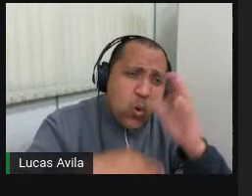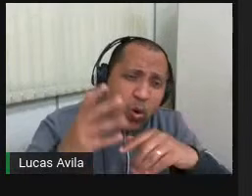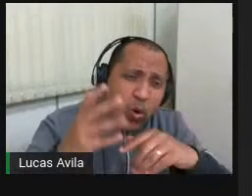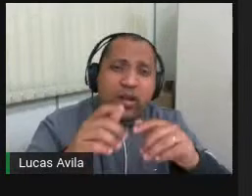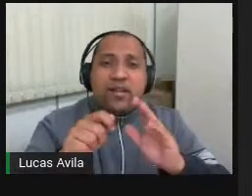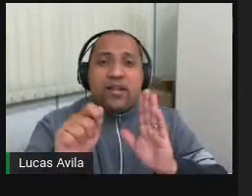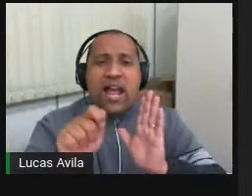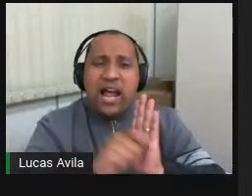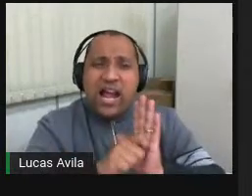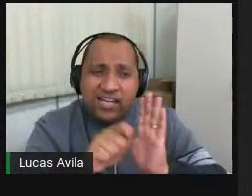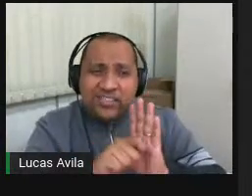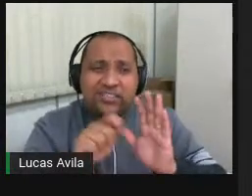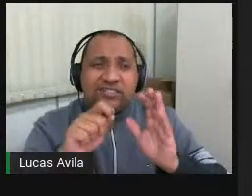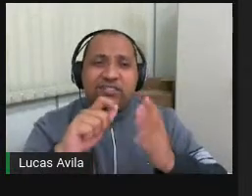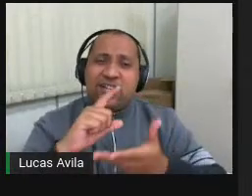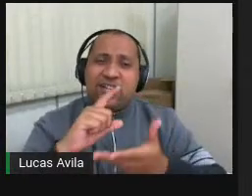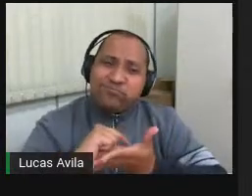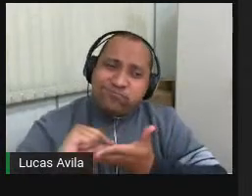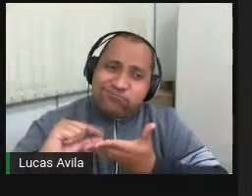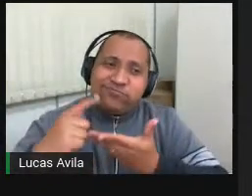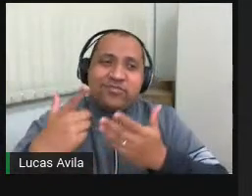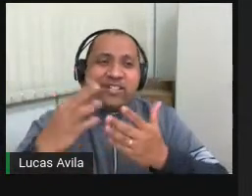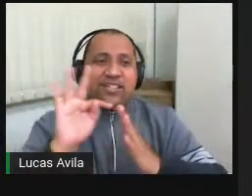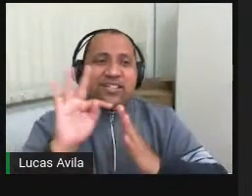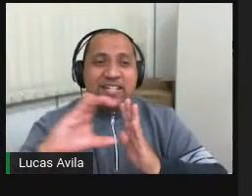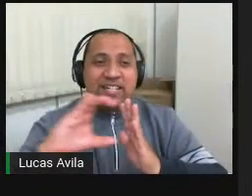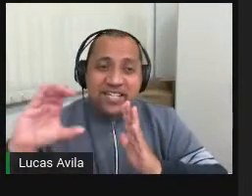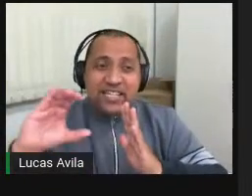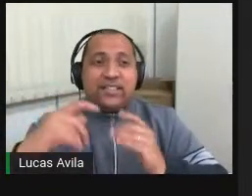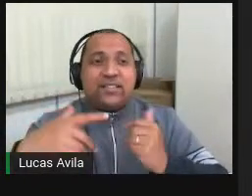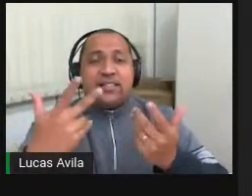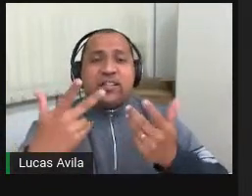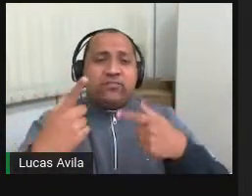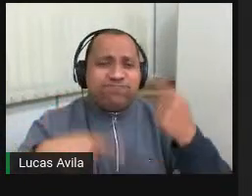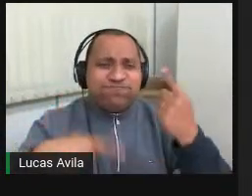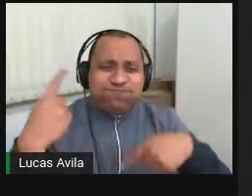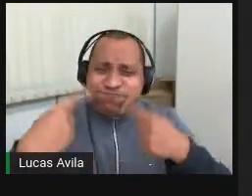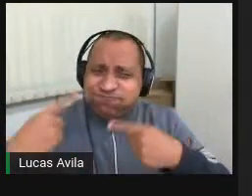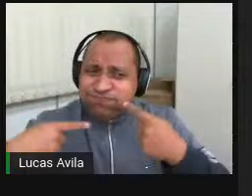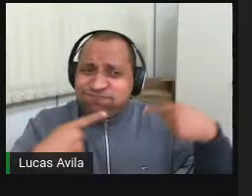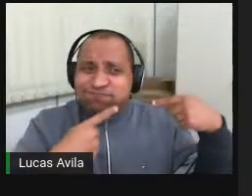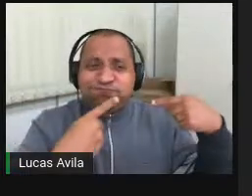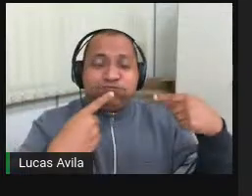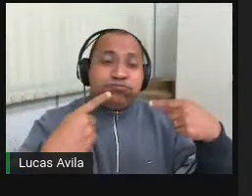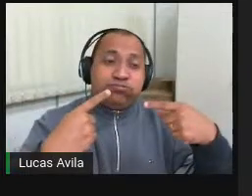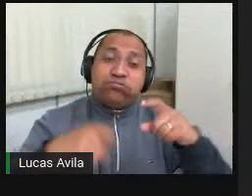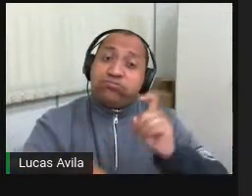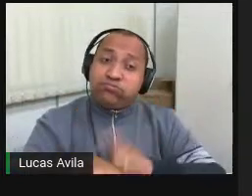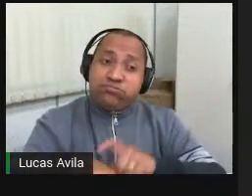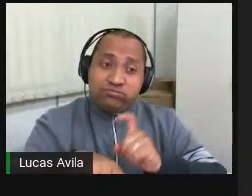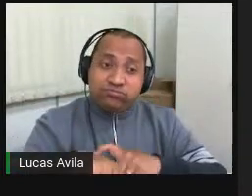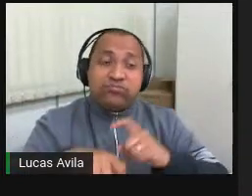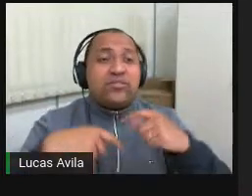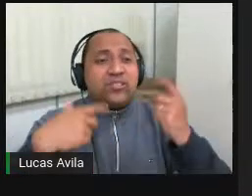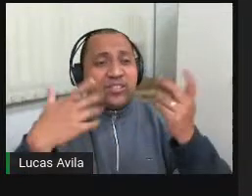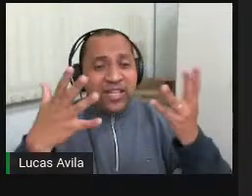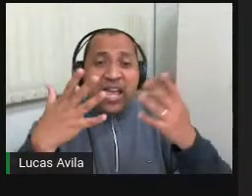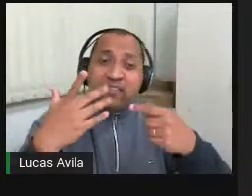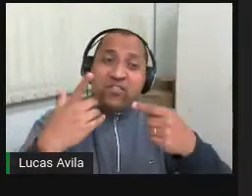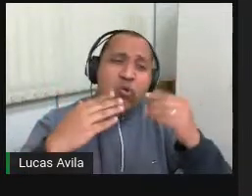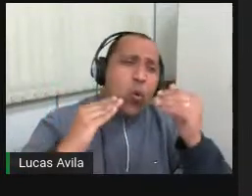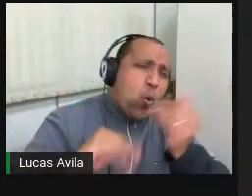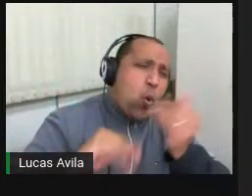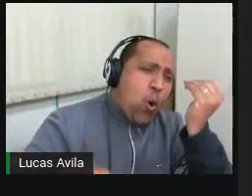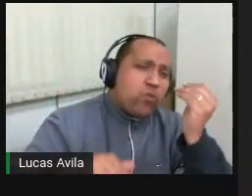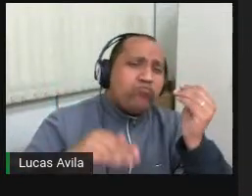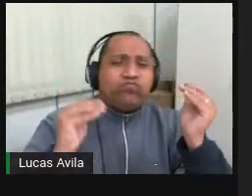em provas, né, em debates fervorosos, em momentos que discordamos, em